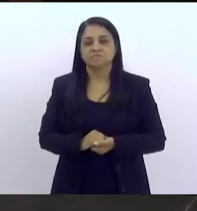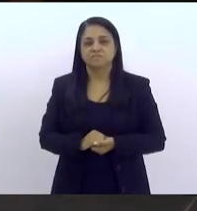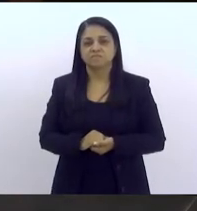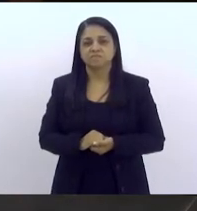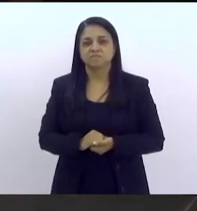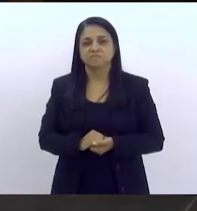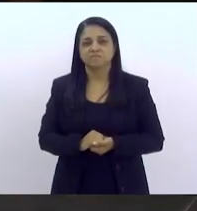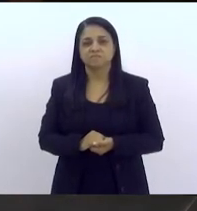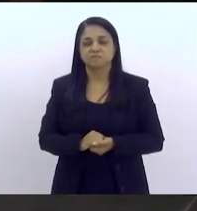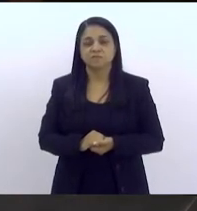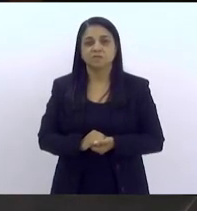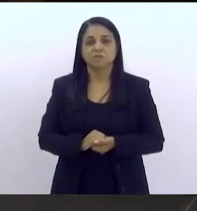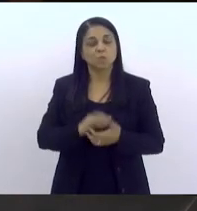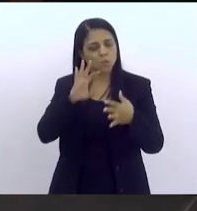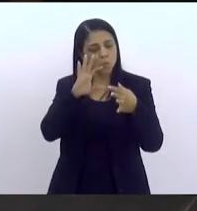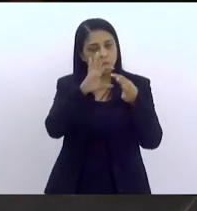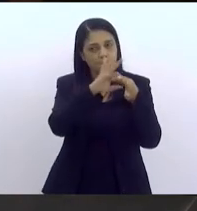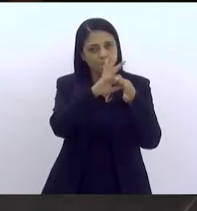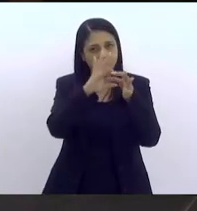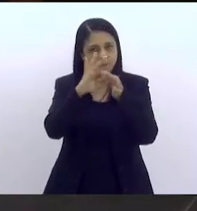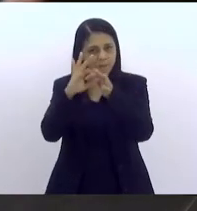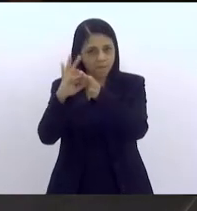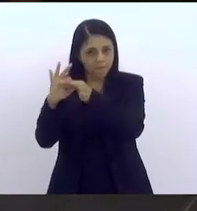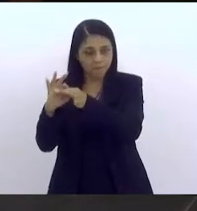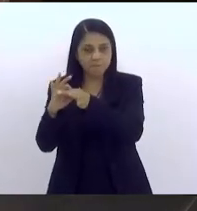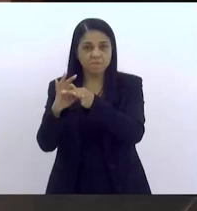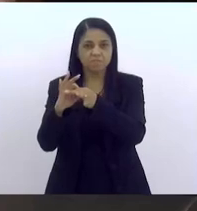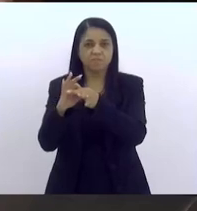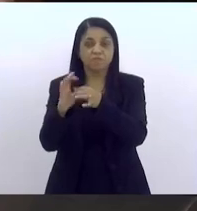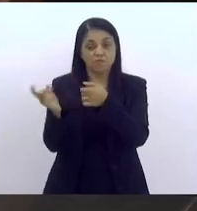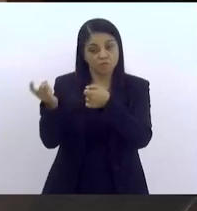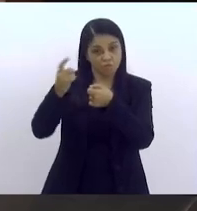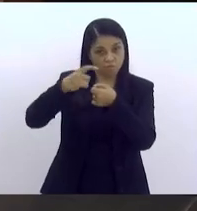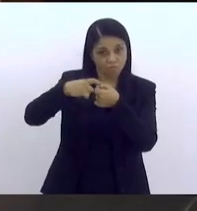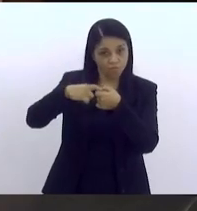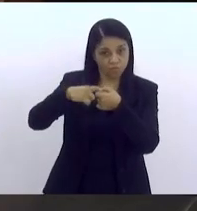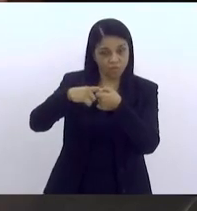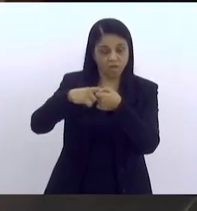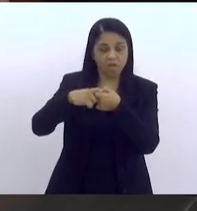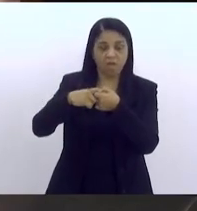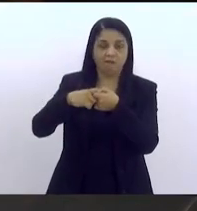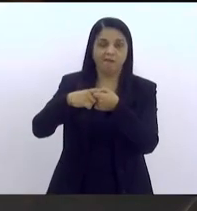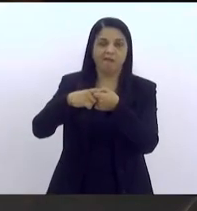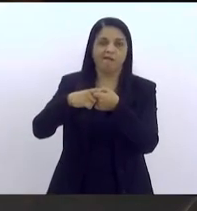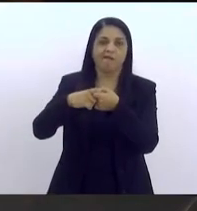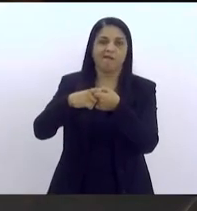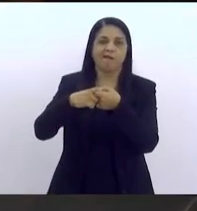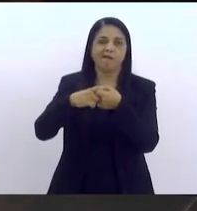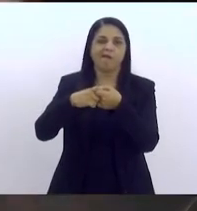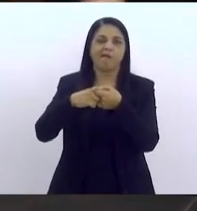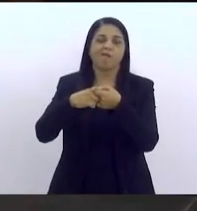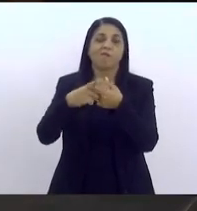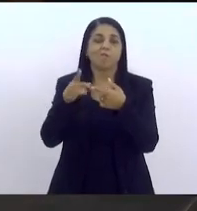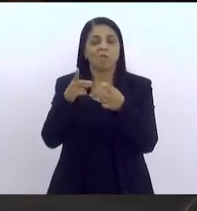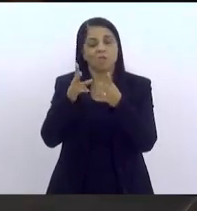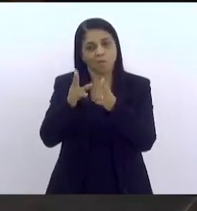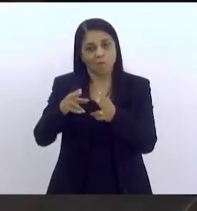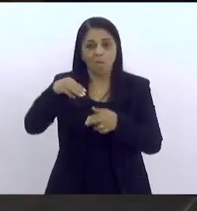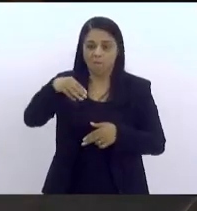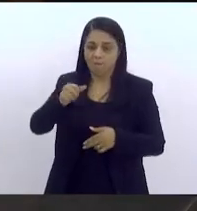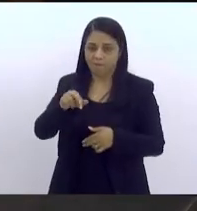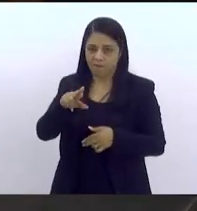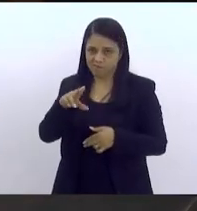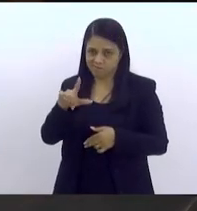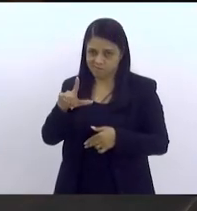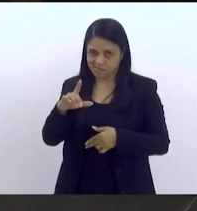o contexto eu vou retomar aqui algumas questões que já né tanto Marcelo quanto Pérola Já